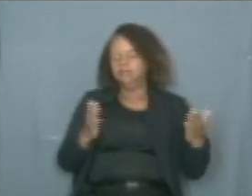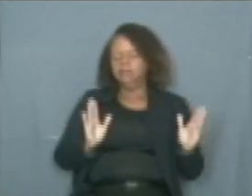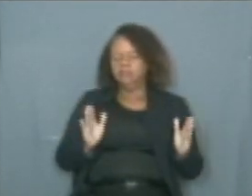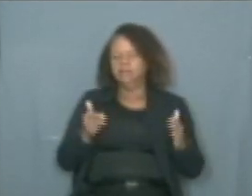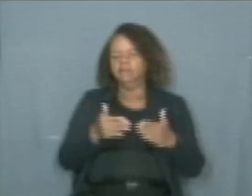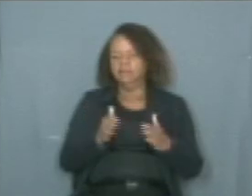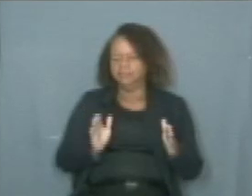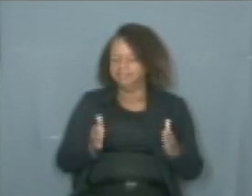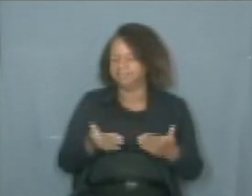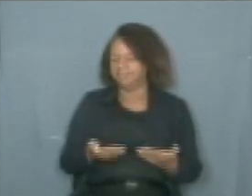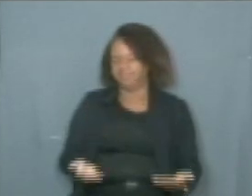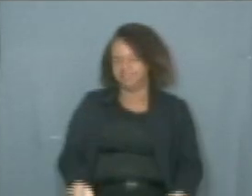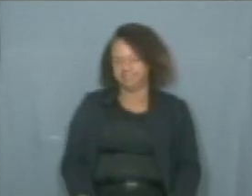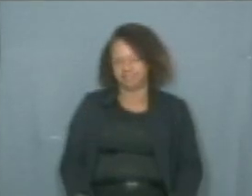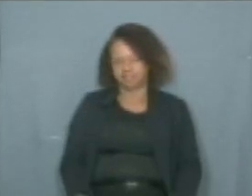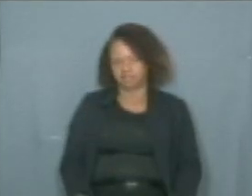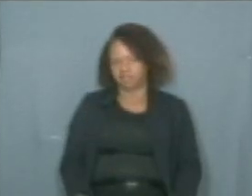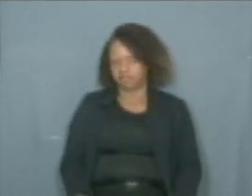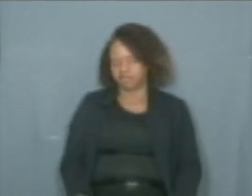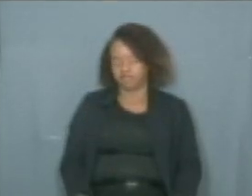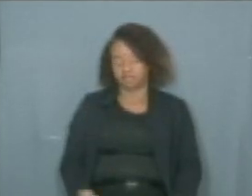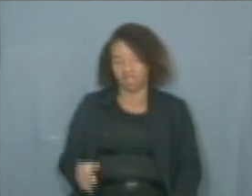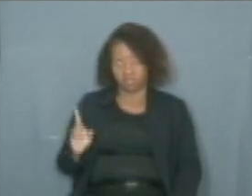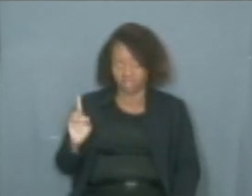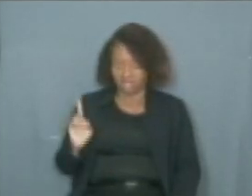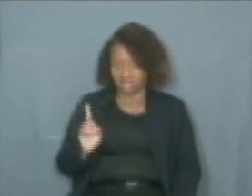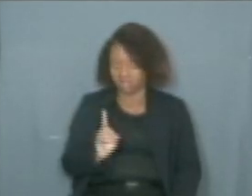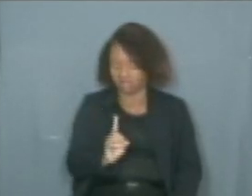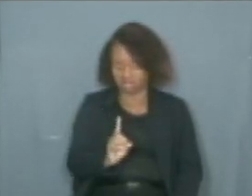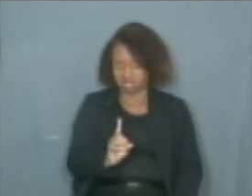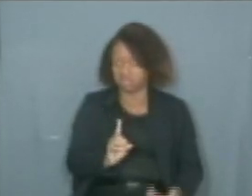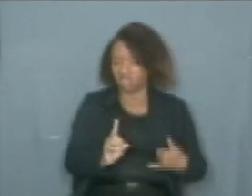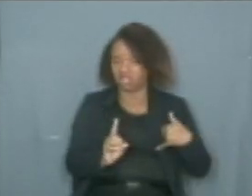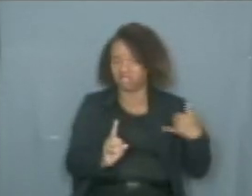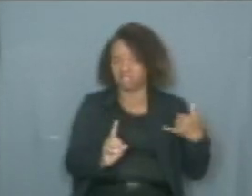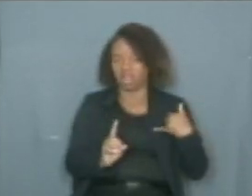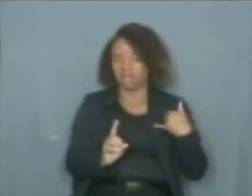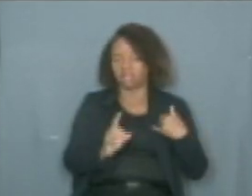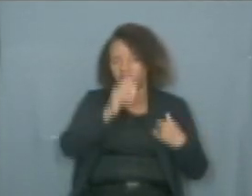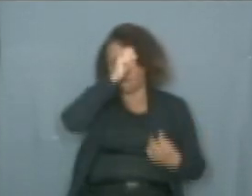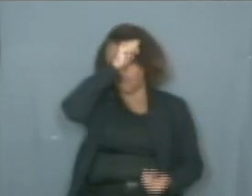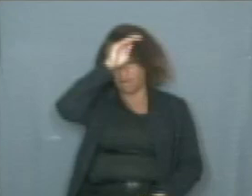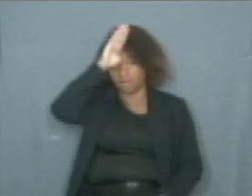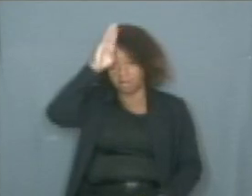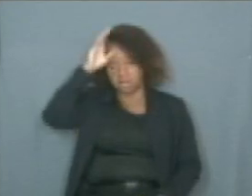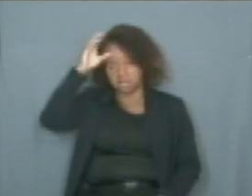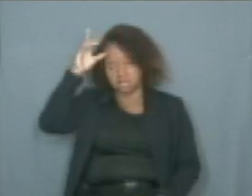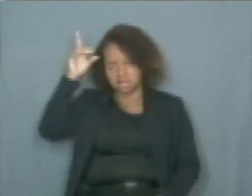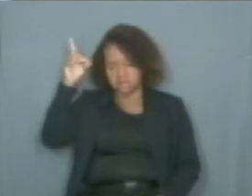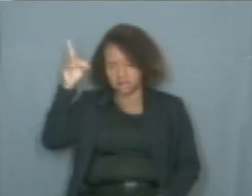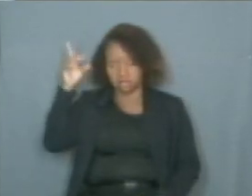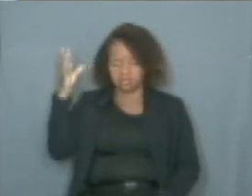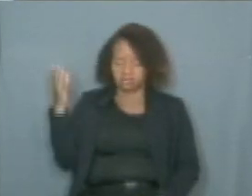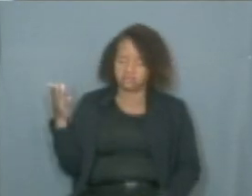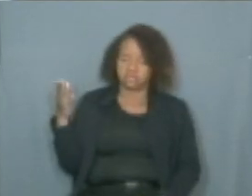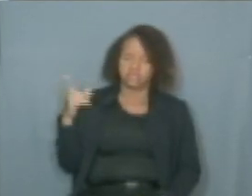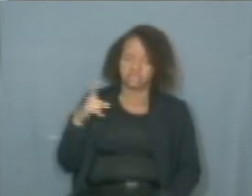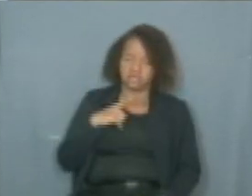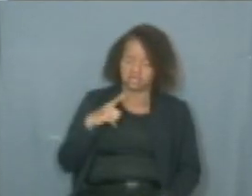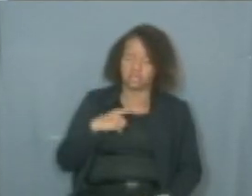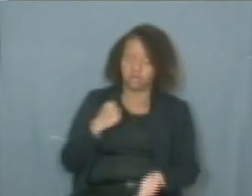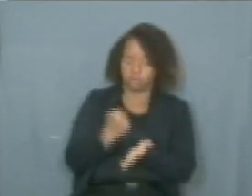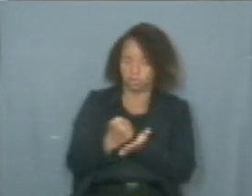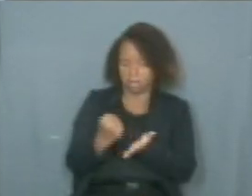autista. Ela vai ingressar na idade da alfabetização, ela vai obter o